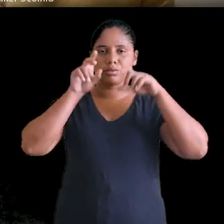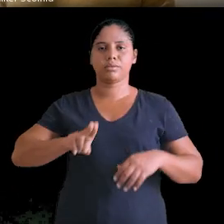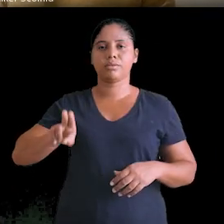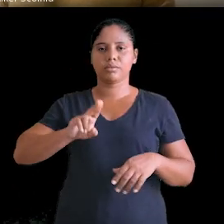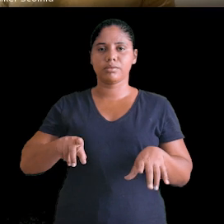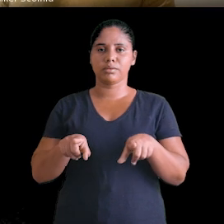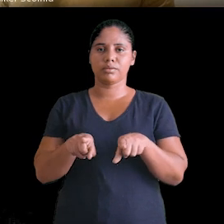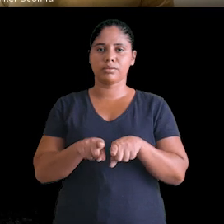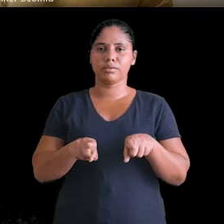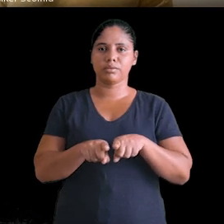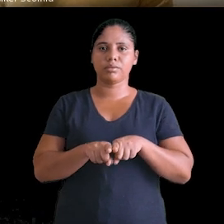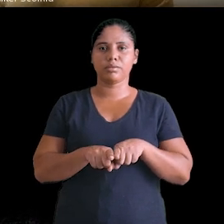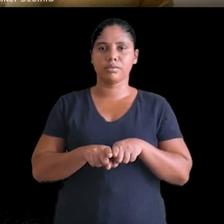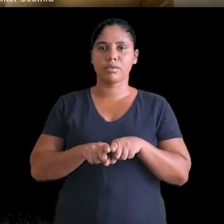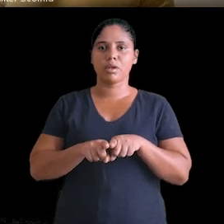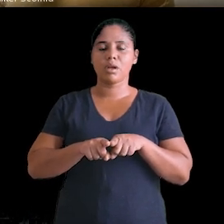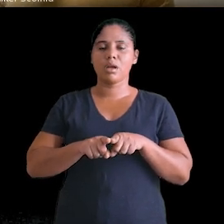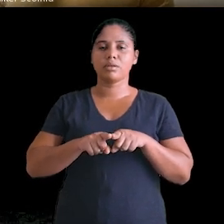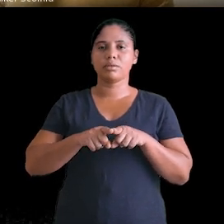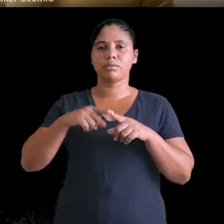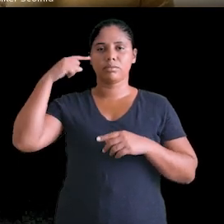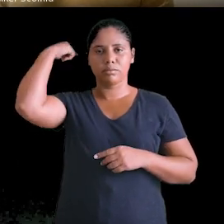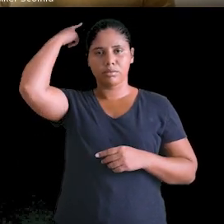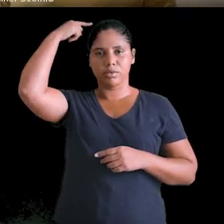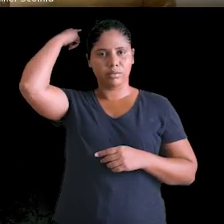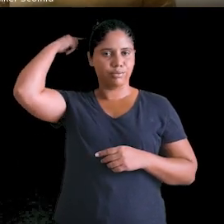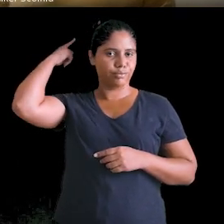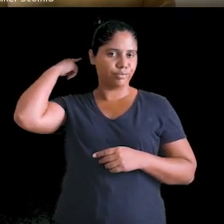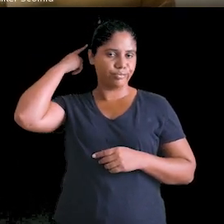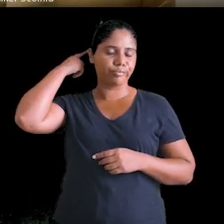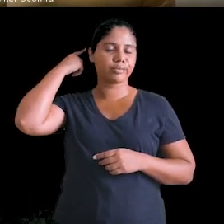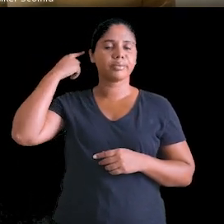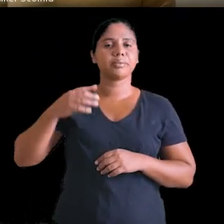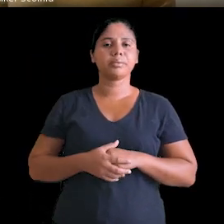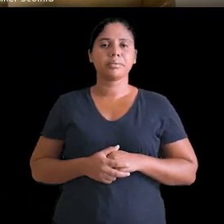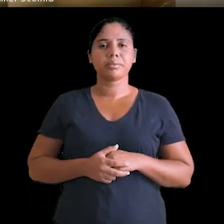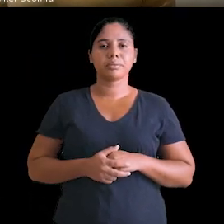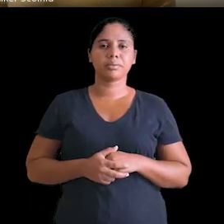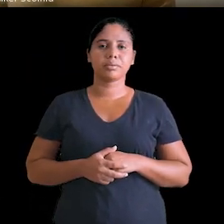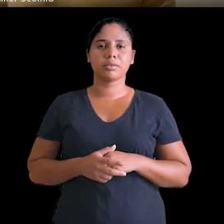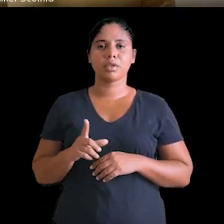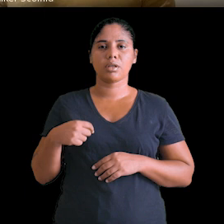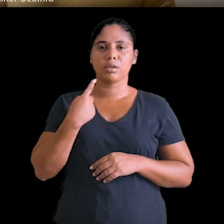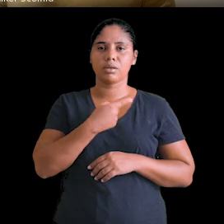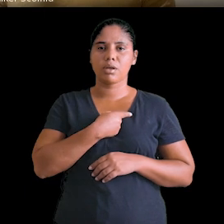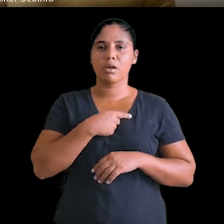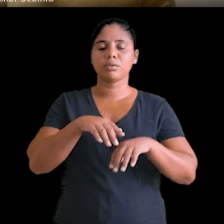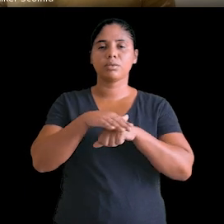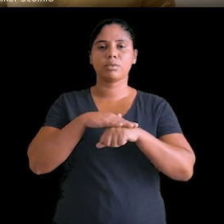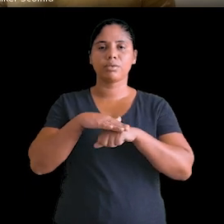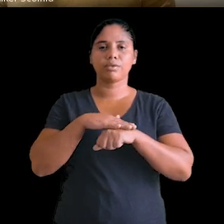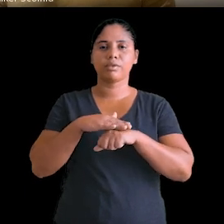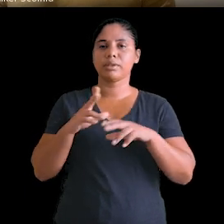grau, tenho cabelos curtos, cacheados, e vamos conversar um pouco sobre